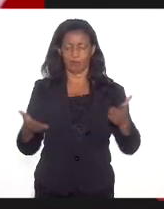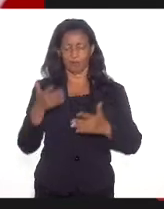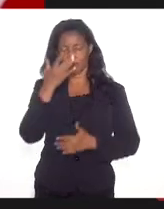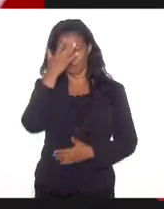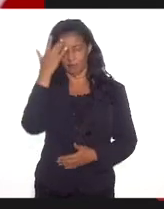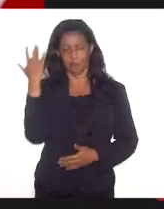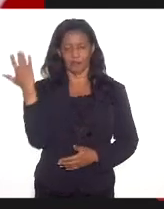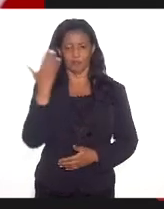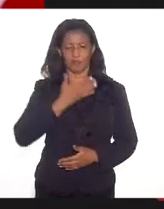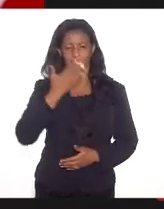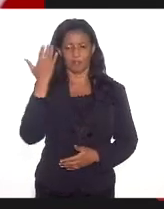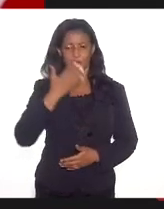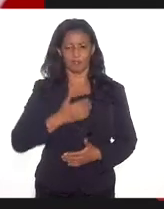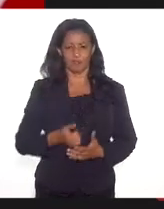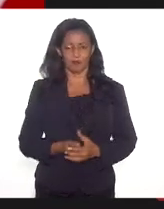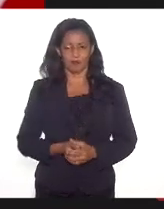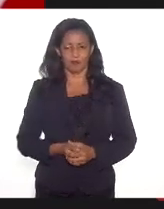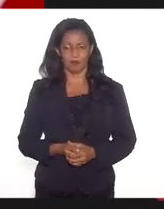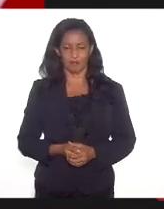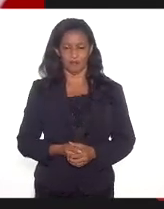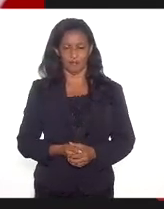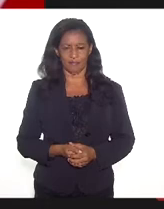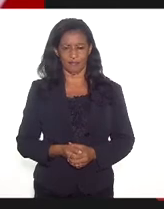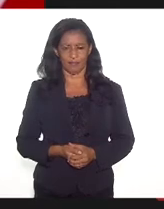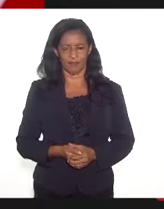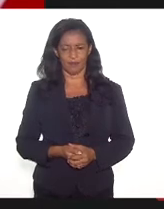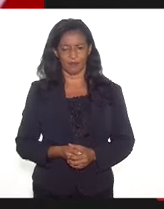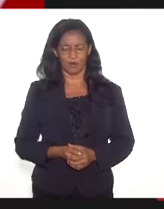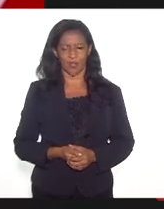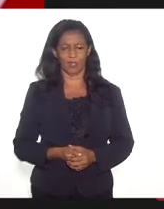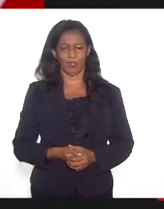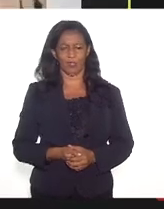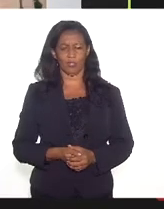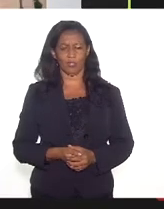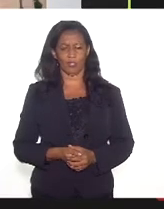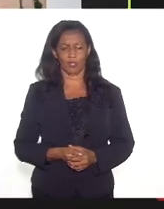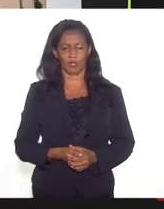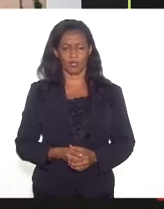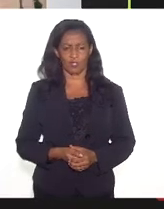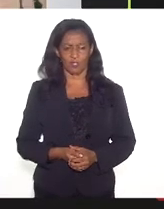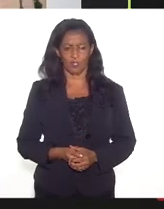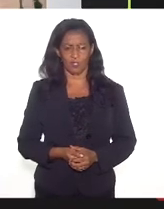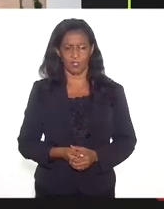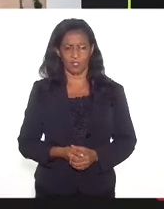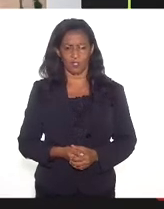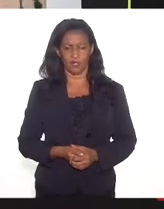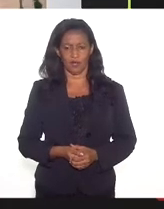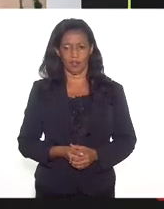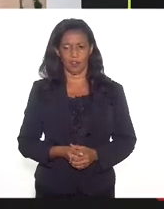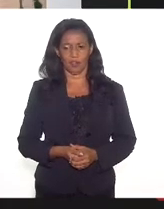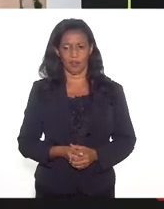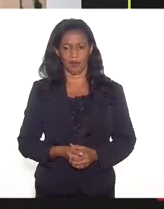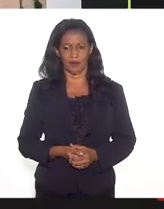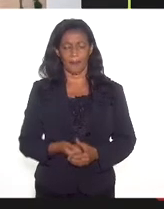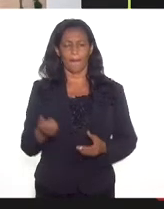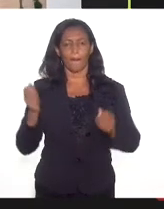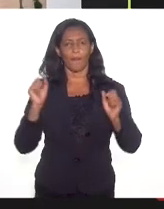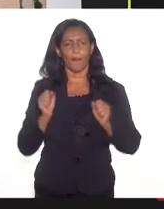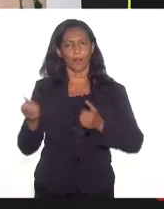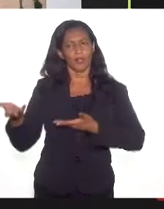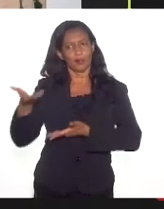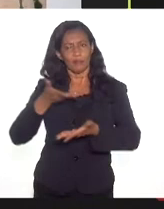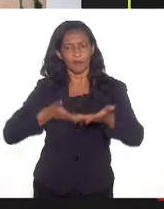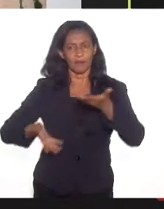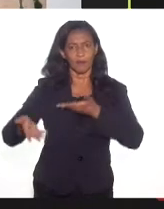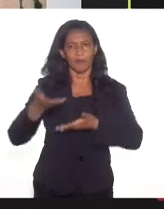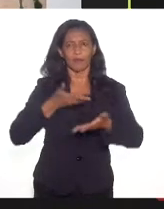aqui presentes né muito bom estar podendo participar dessa audiência